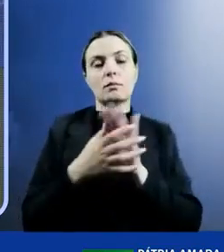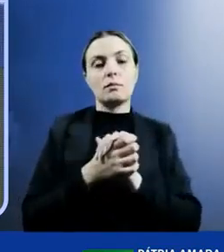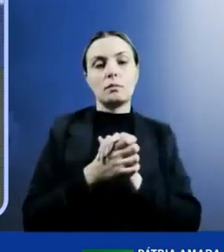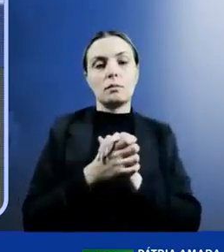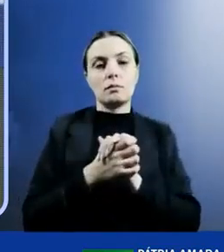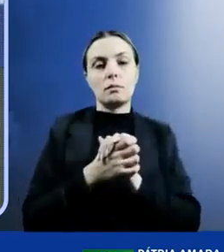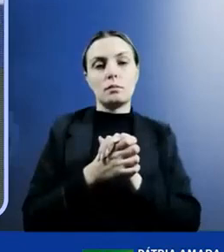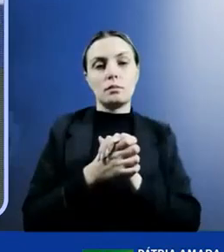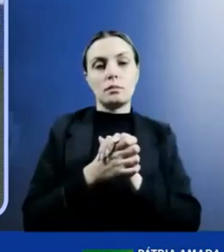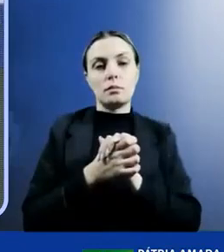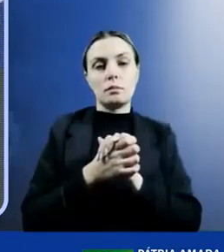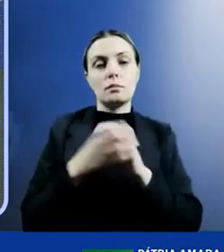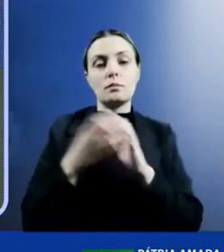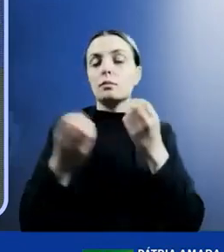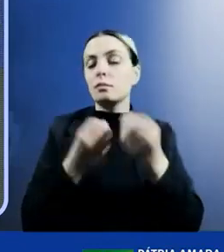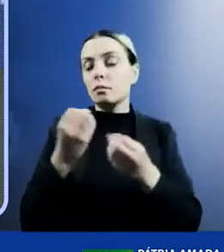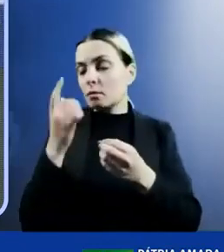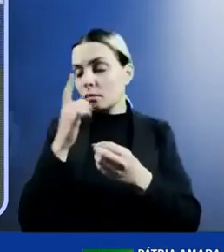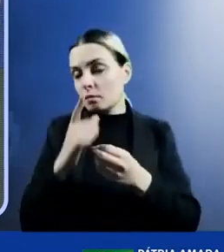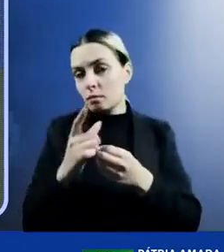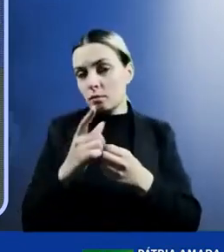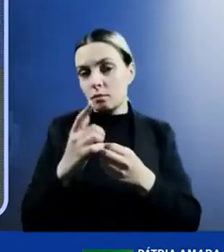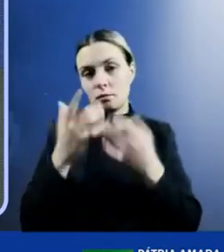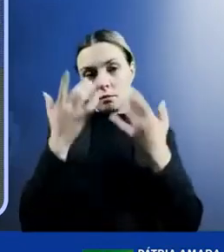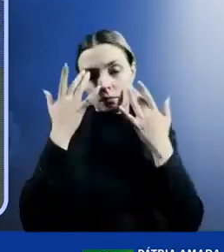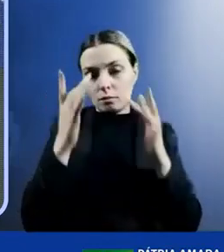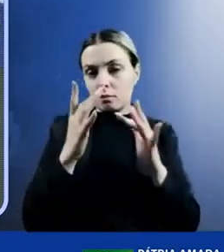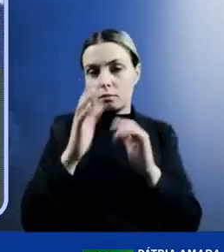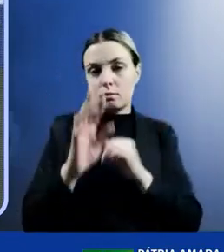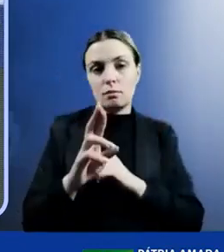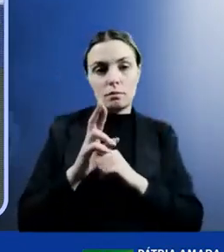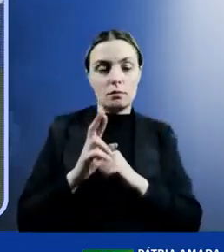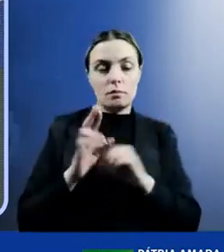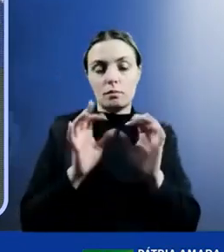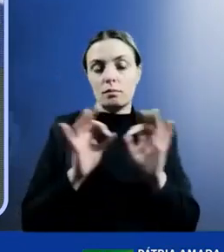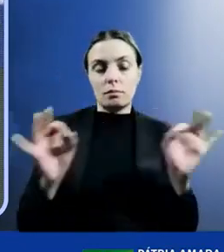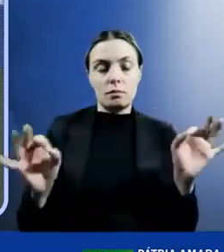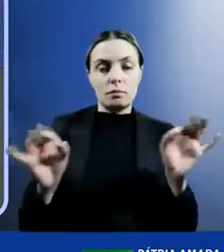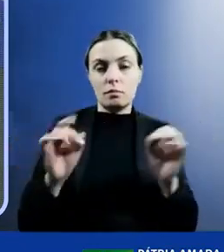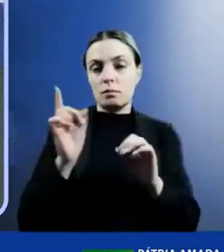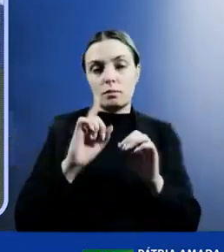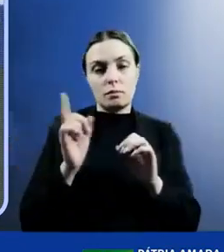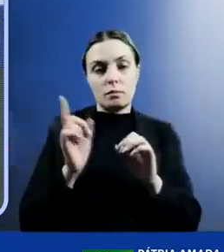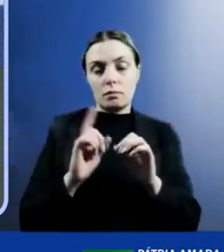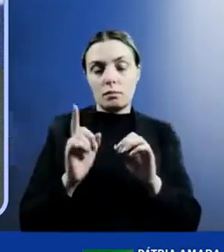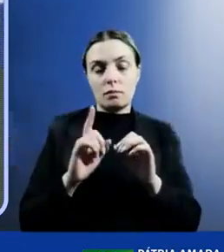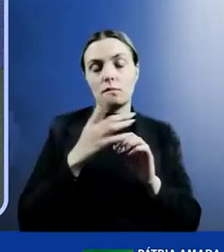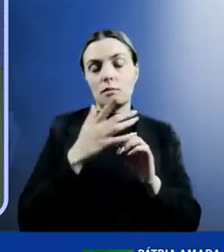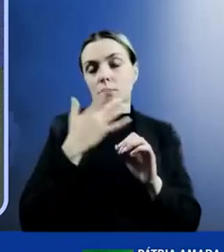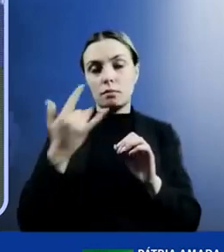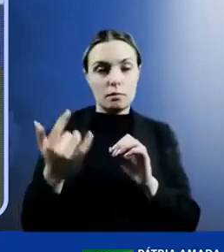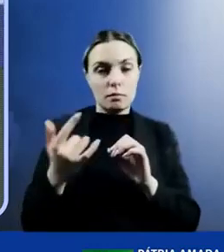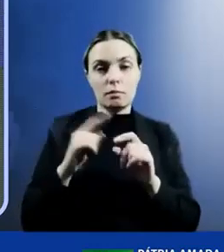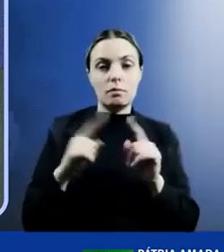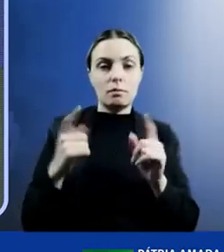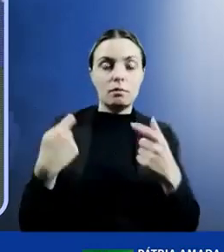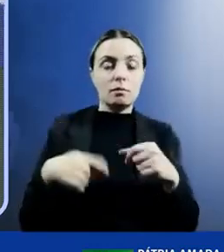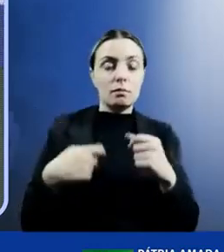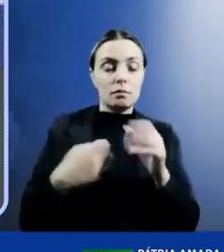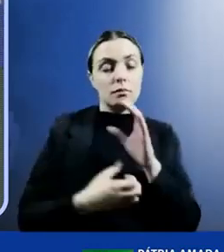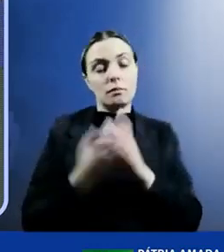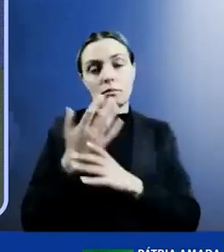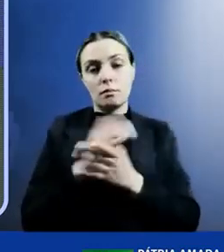isso vai acontecer? Isso não é uma resposta simples, fácil, mas a gente precisa fazê-lo. É